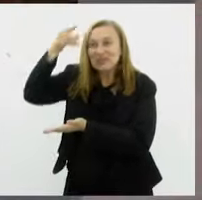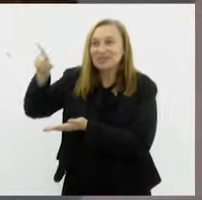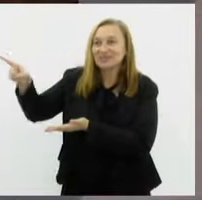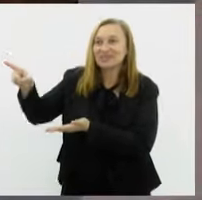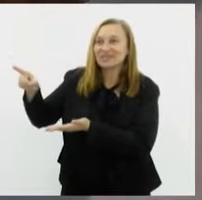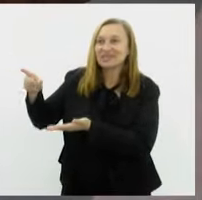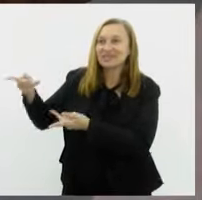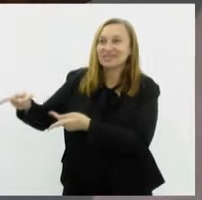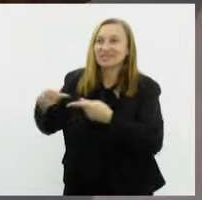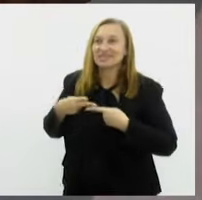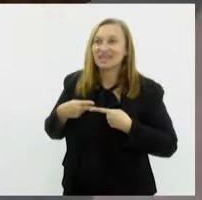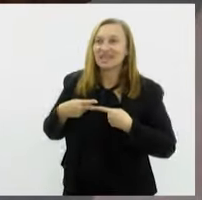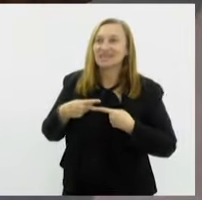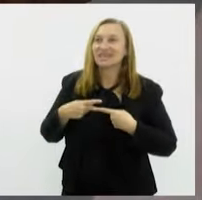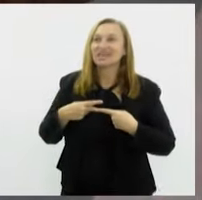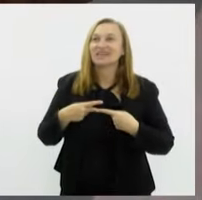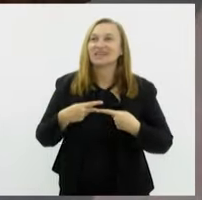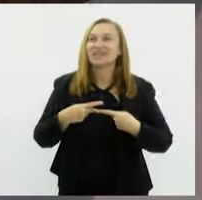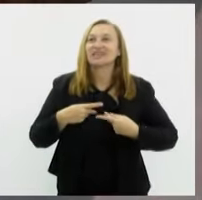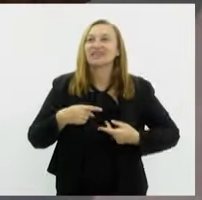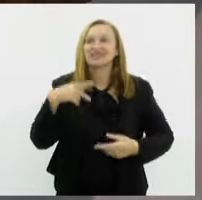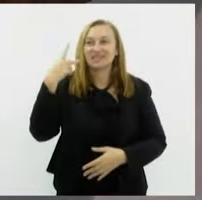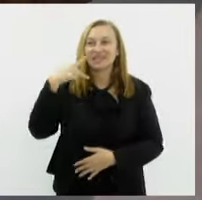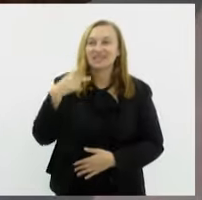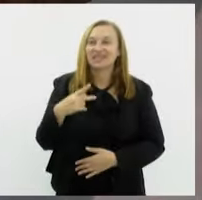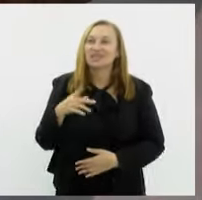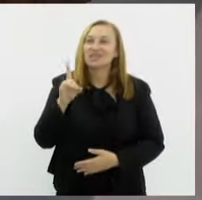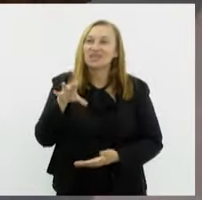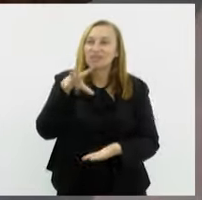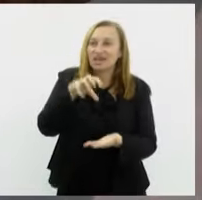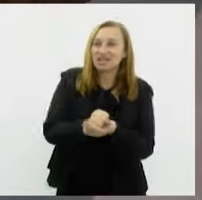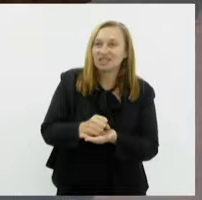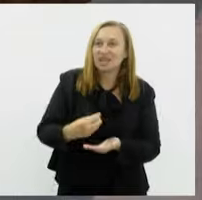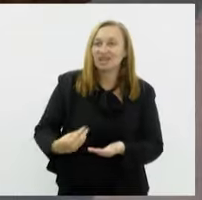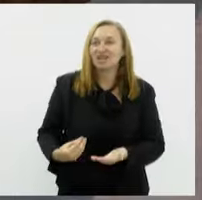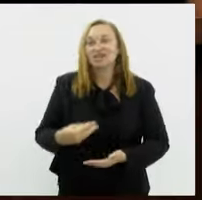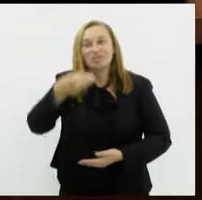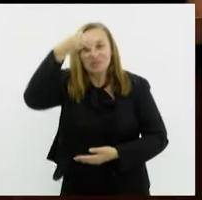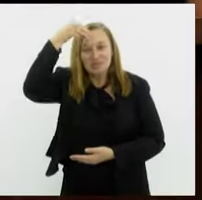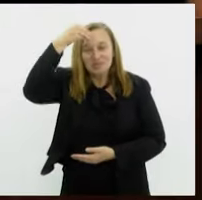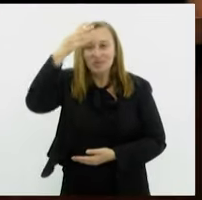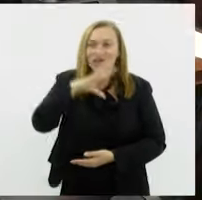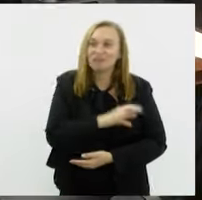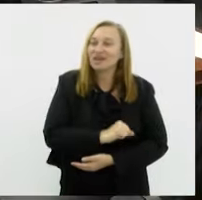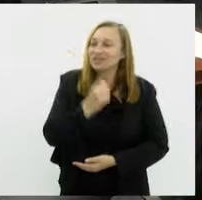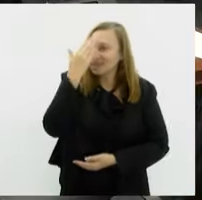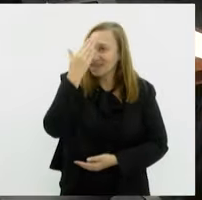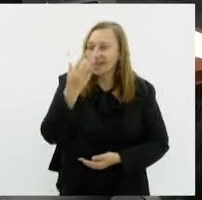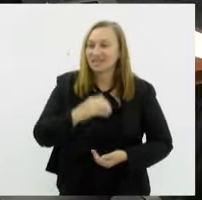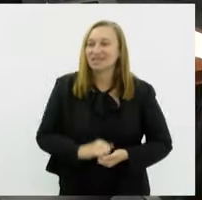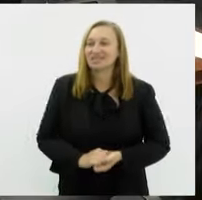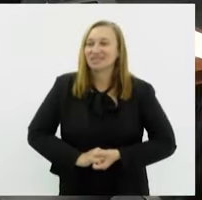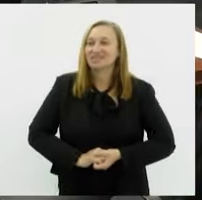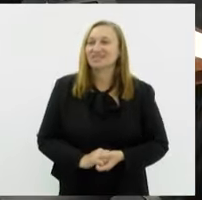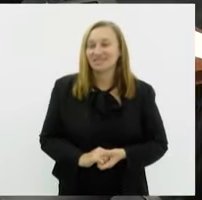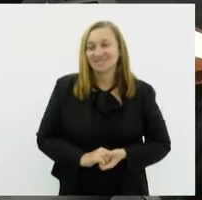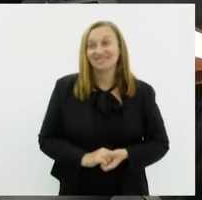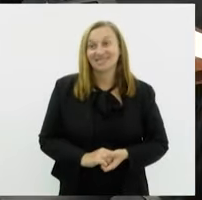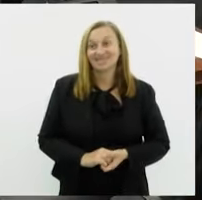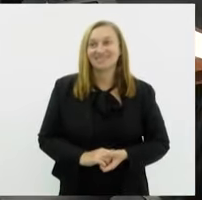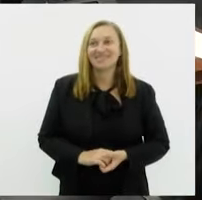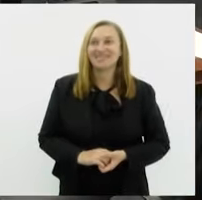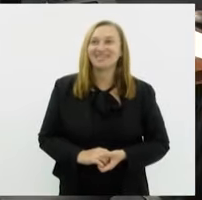aqui. A espalhamento. Tá isso aí, só para registrar a presença do meu querido sobrinho. Obrigado, presidente. Obrigado, meu irmão.